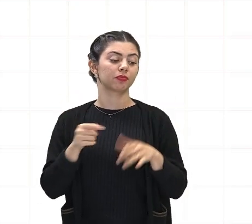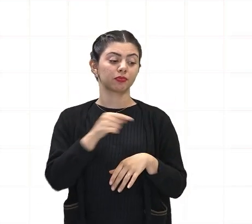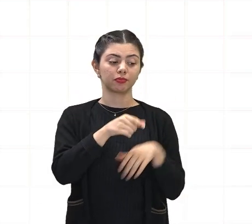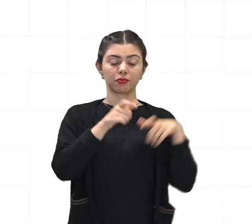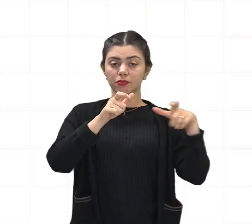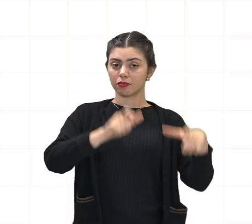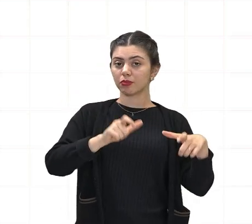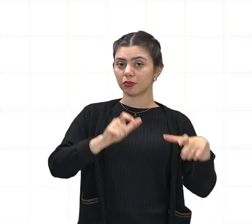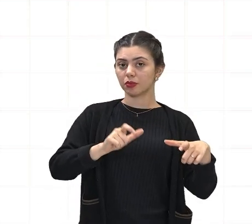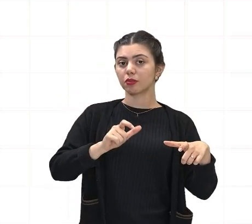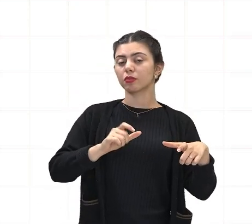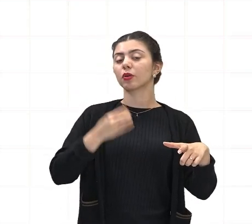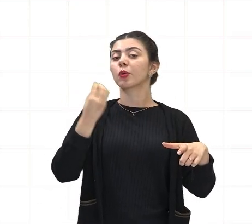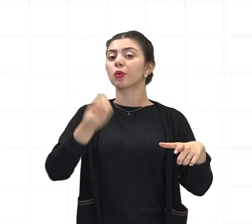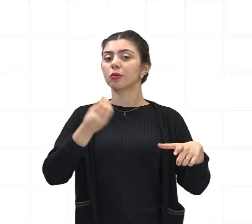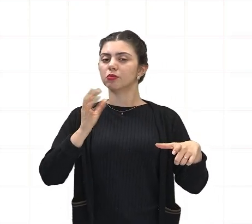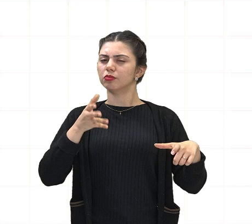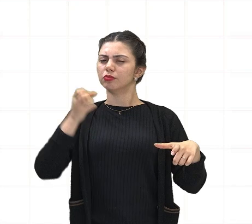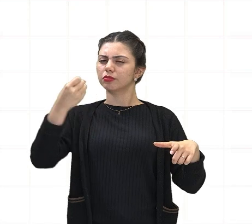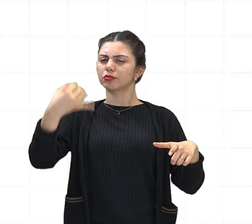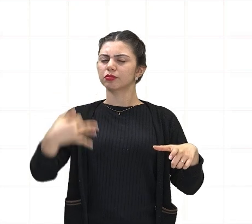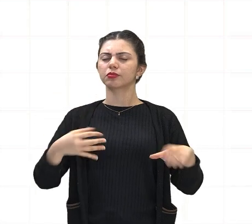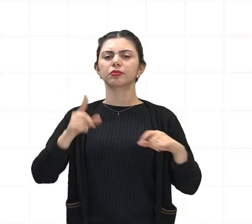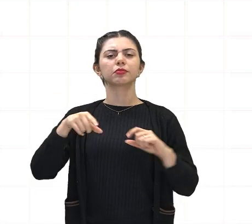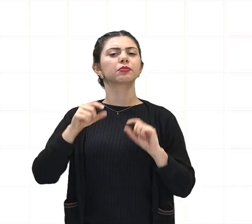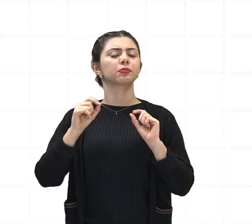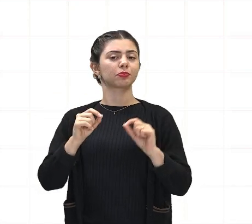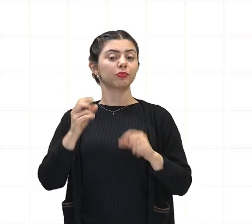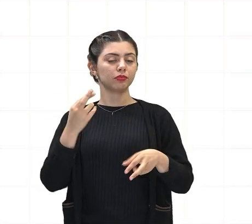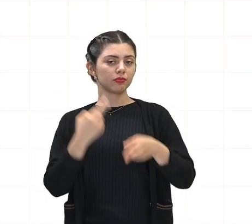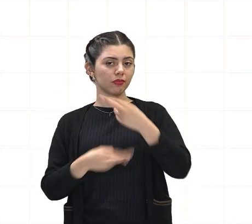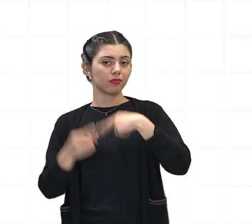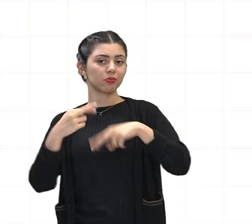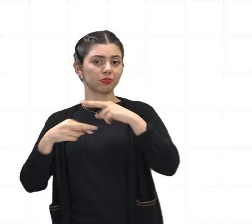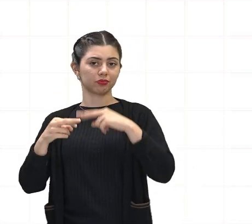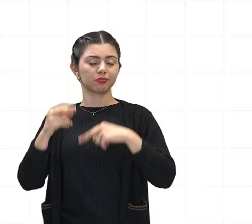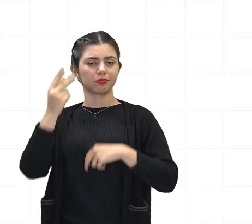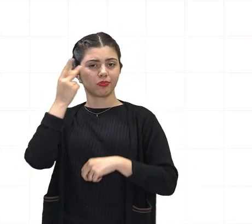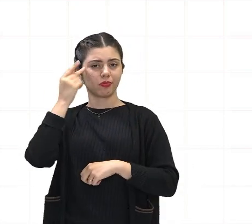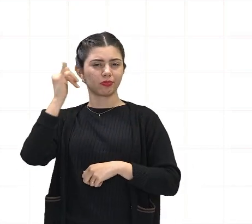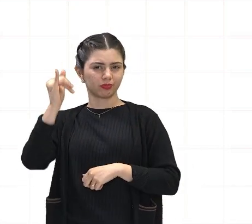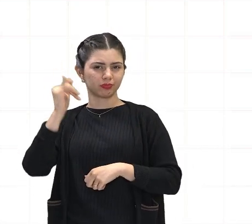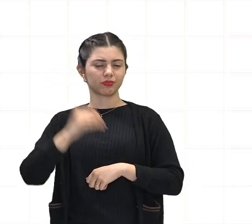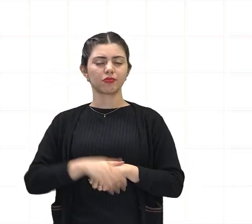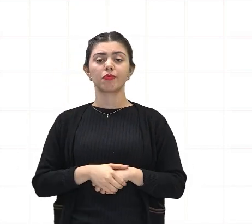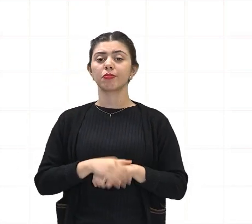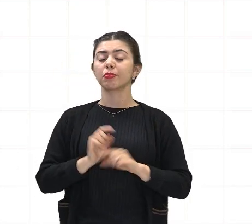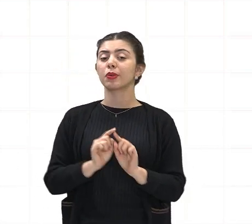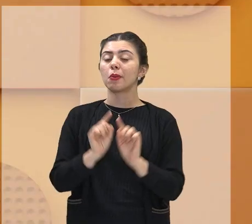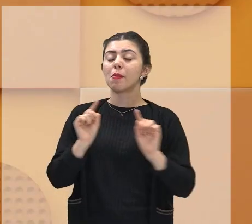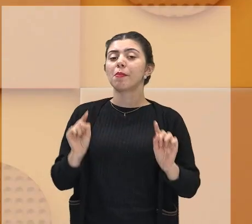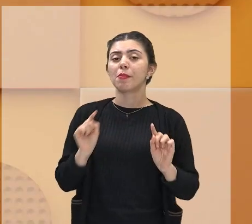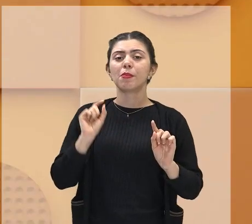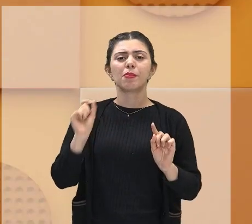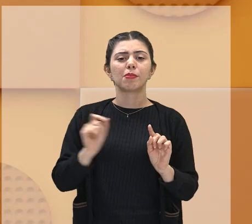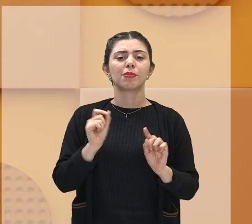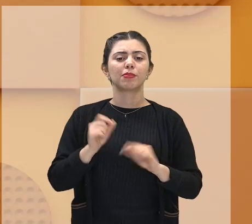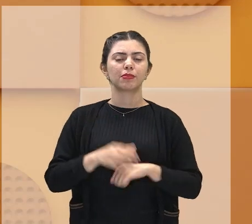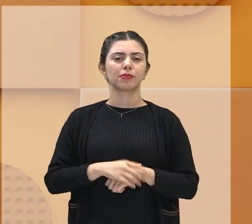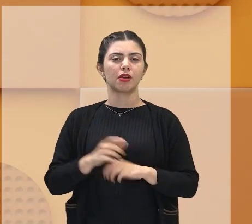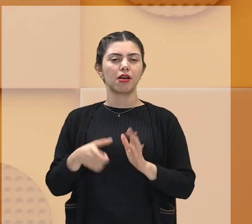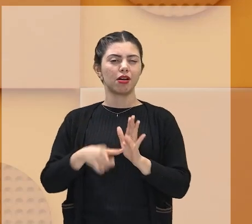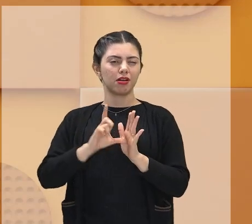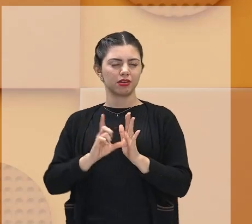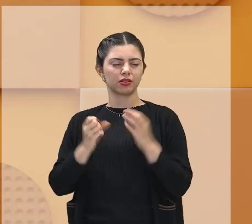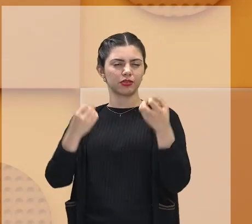ser palco daquilo que chamaremos da Revolução Haitiana. Mas, antes de